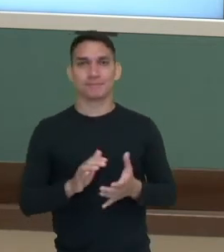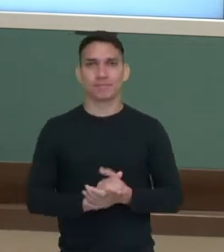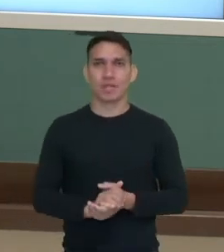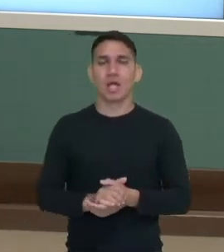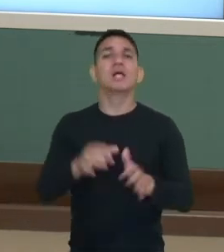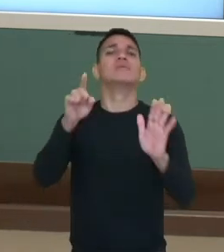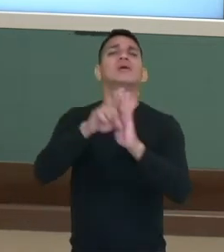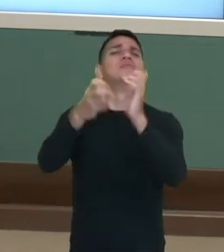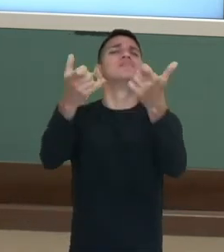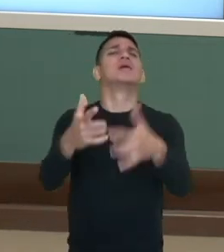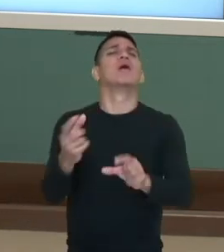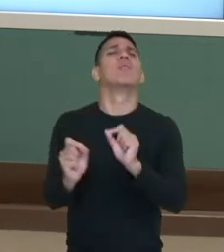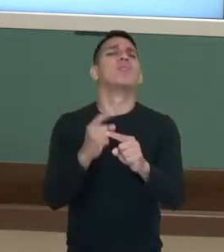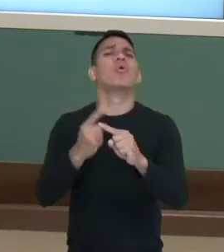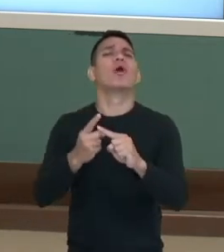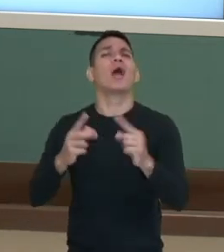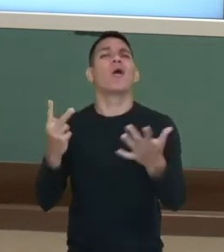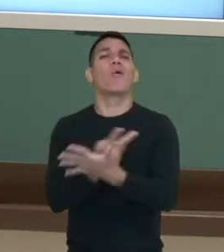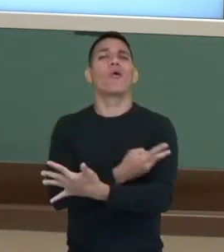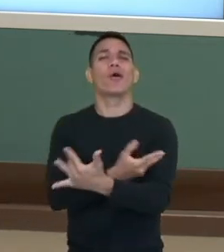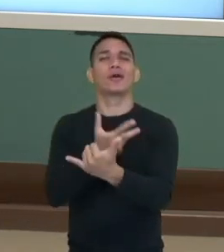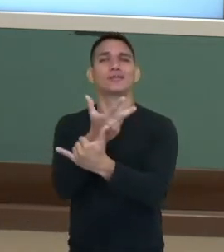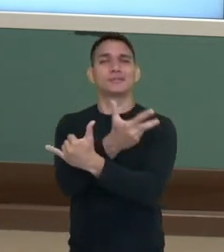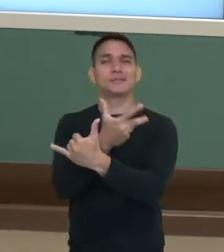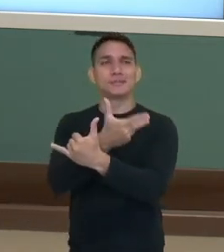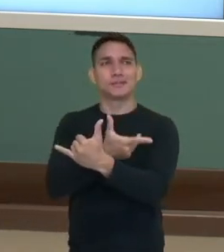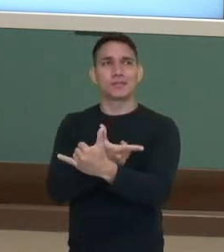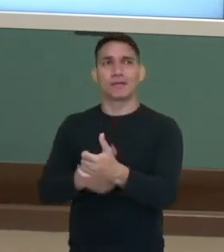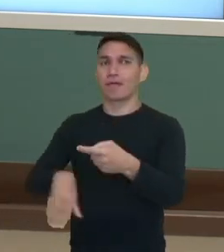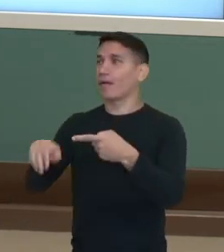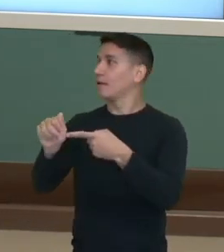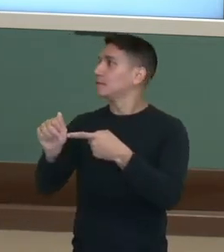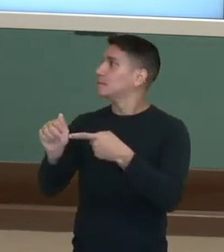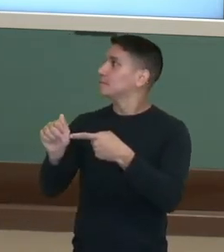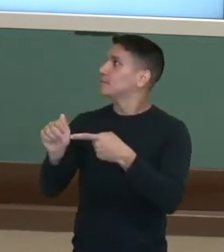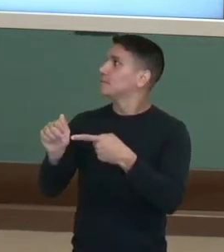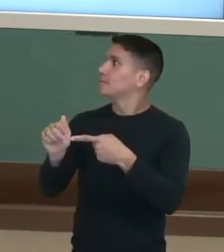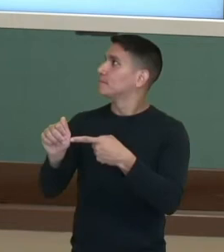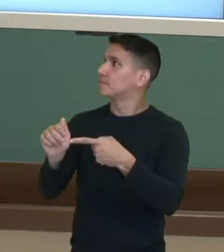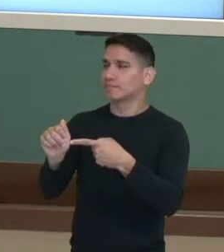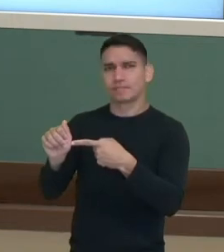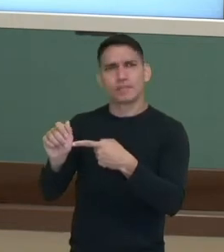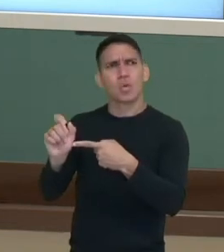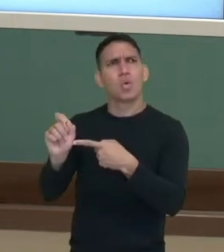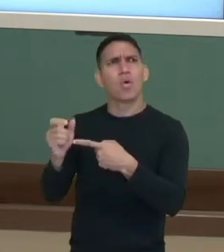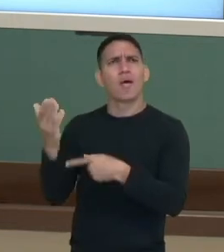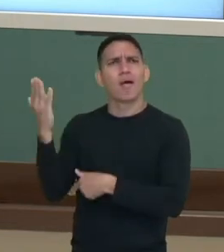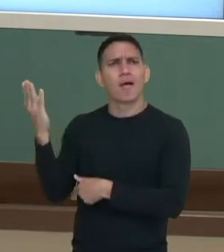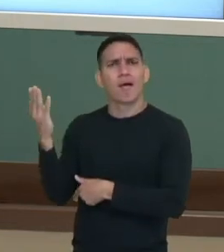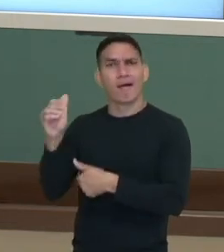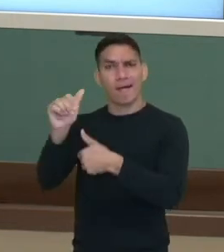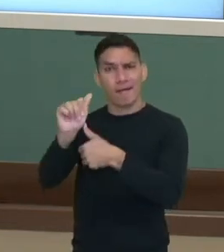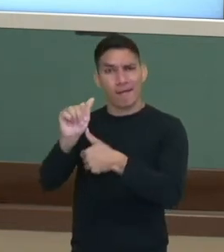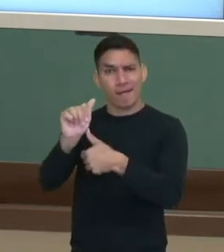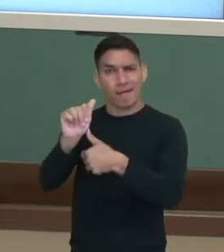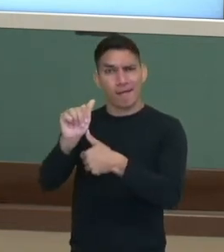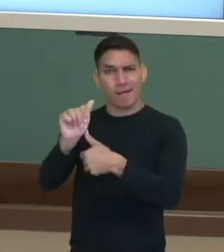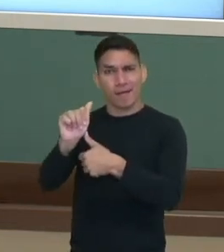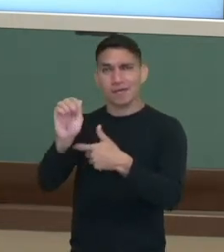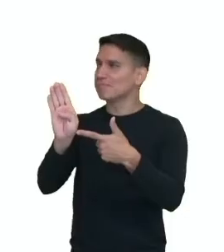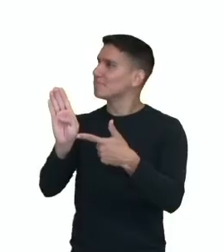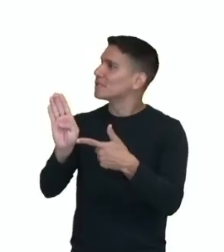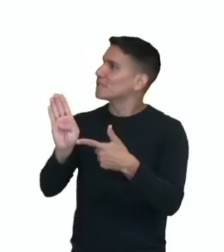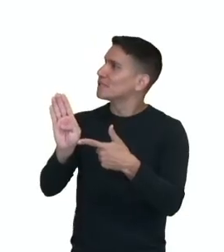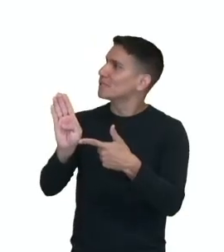a ocorrência da próclise nos trechos. Letra A gente tem próclise nesses trechos porque há advérbio.